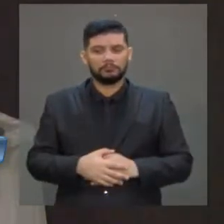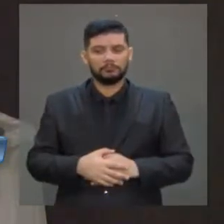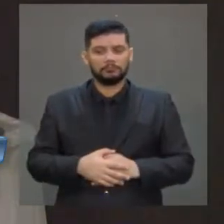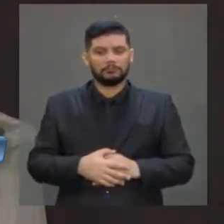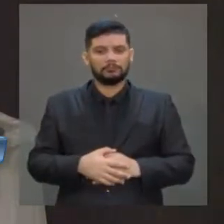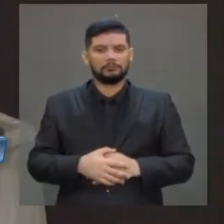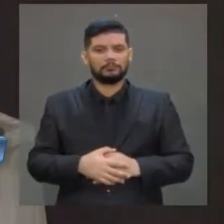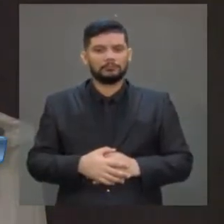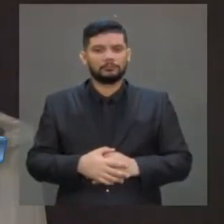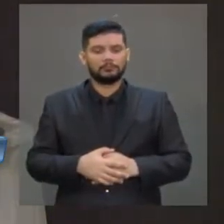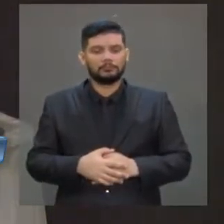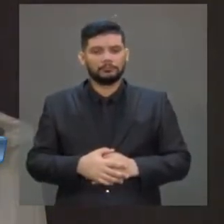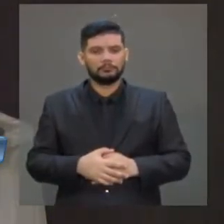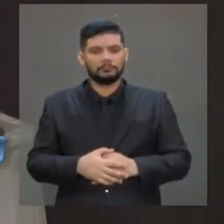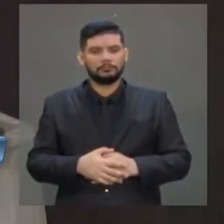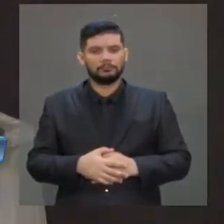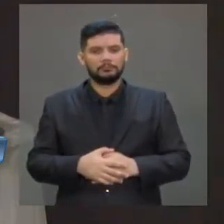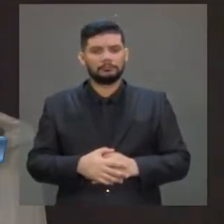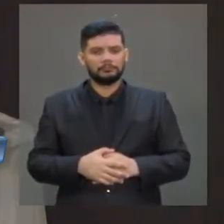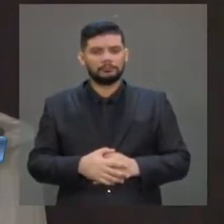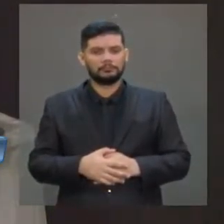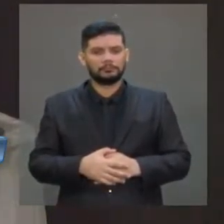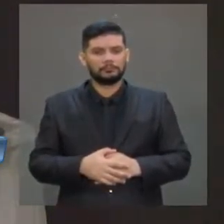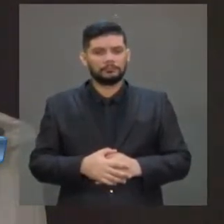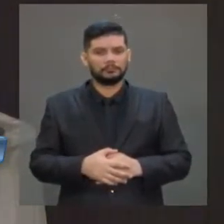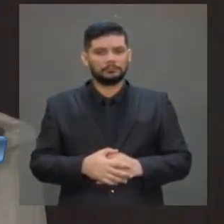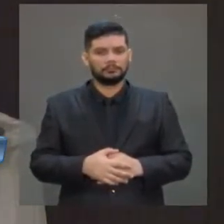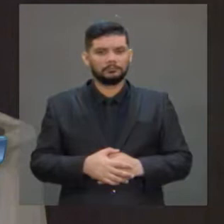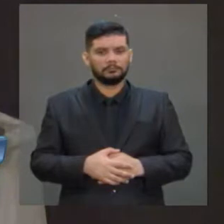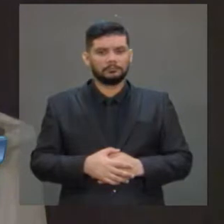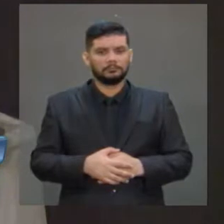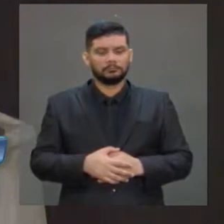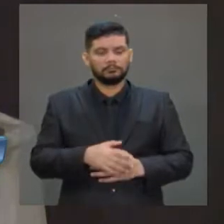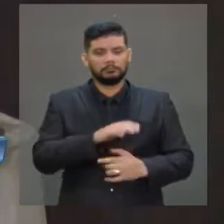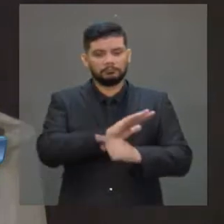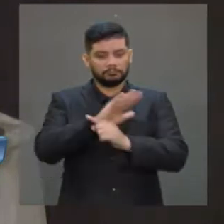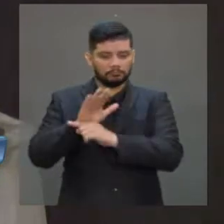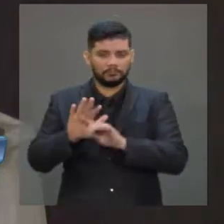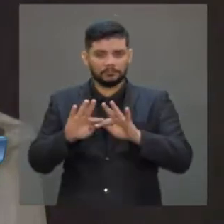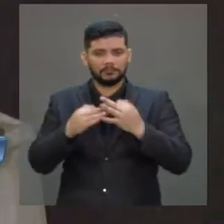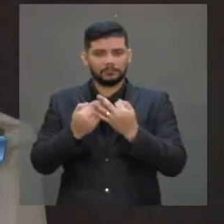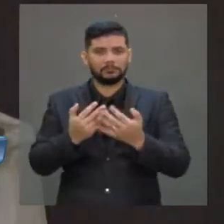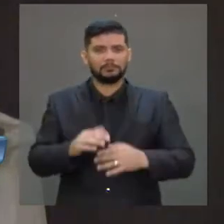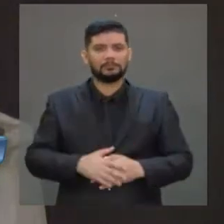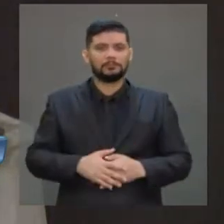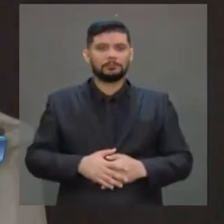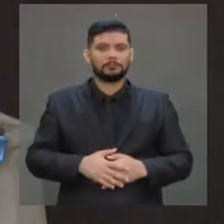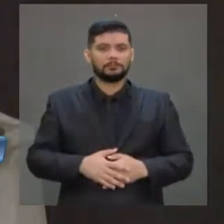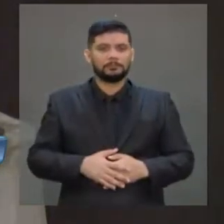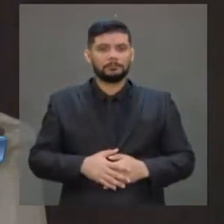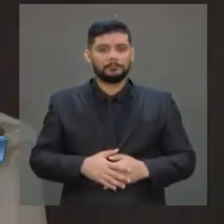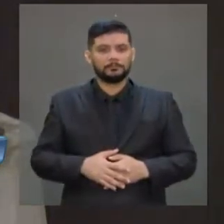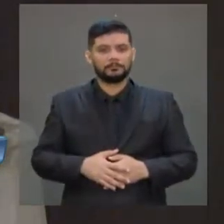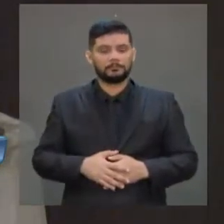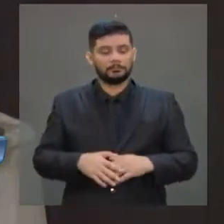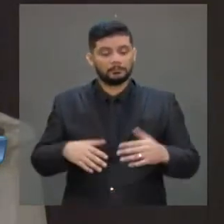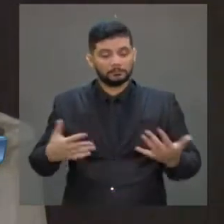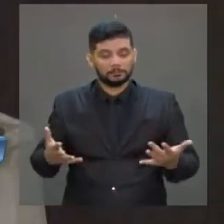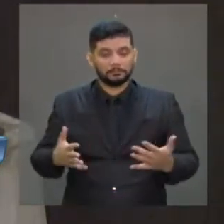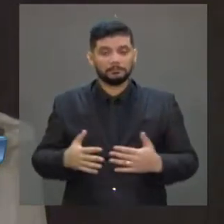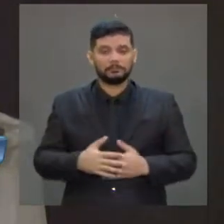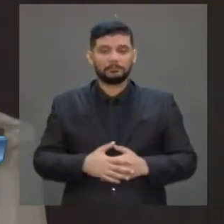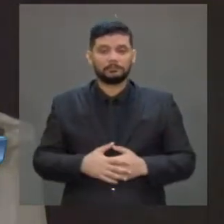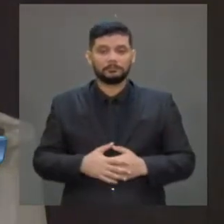produção melinífera, na produção de mel, que, repito, sustentam milhares de famílias. Pelo que, senhores deputados, senhoras